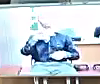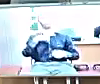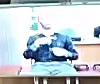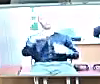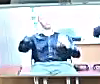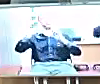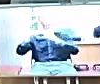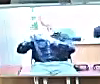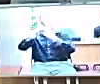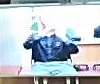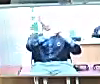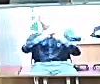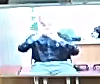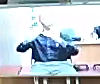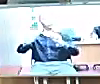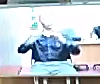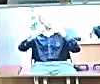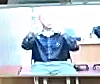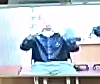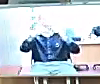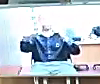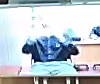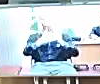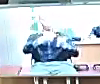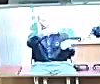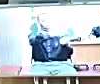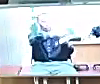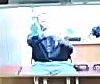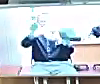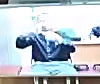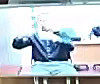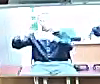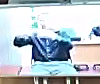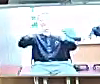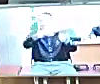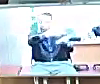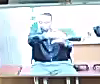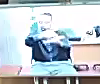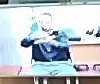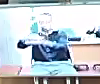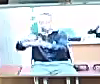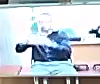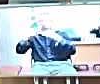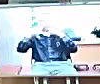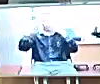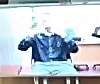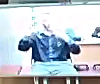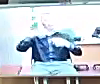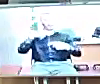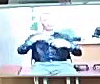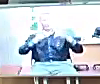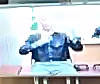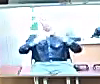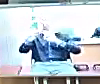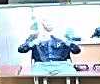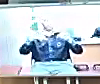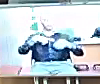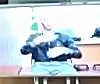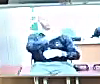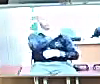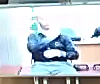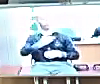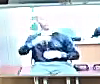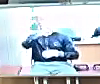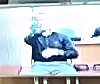de união de esforços a cobrança mais efetiva de todos os municípios que têm parte nessa nesse processo dos governos